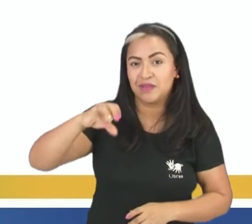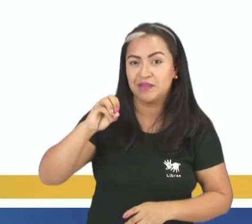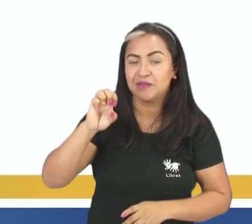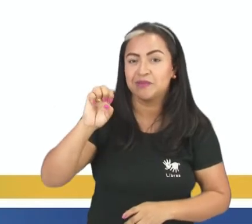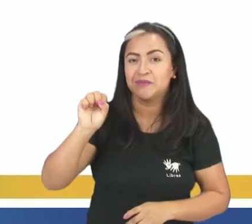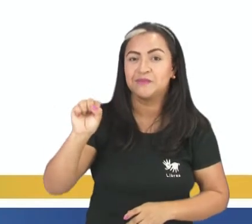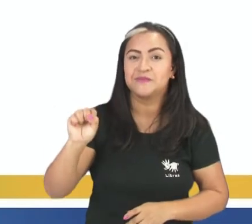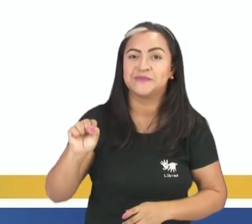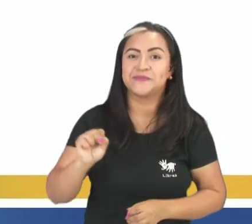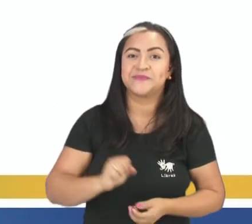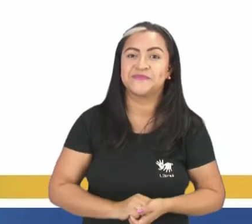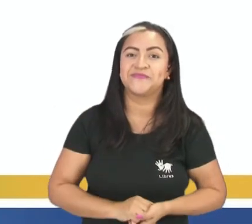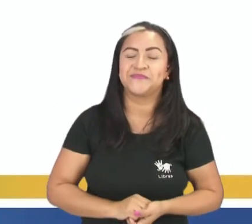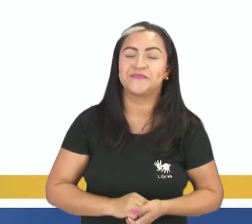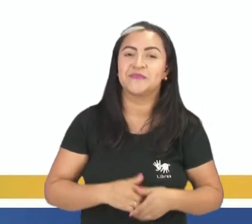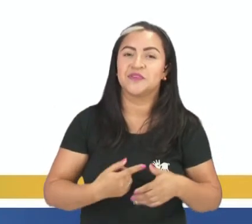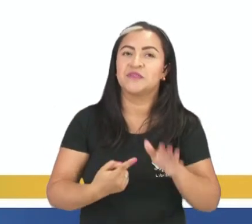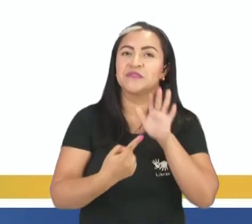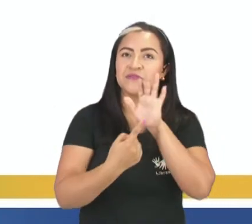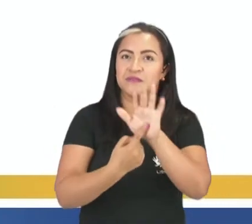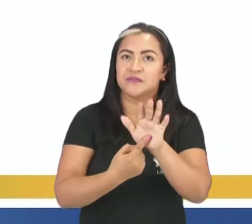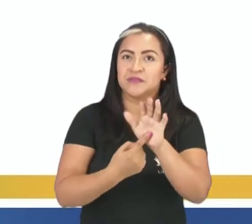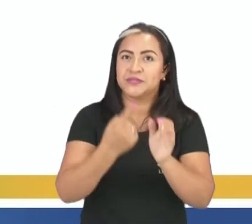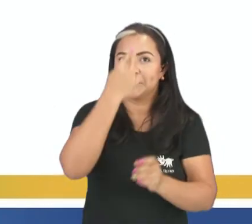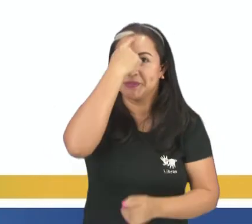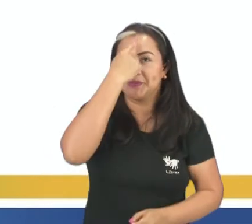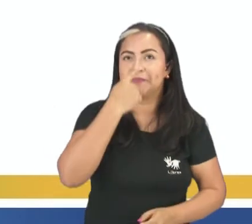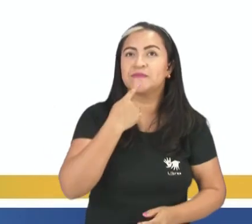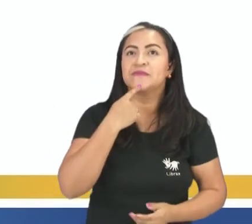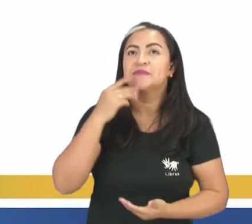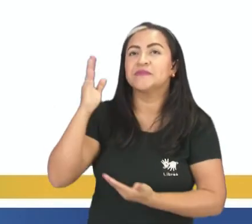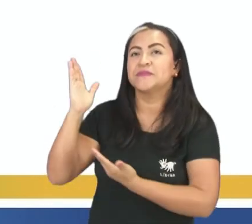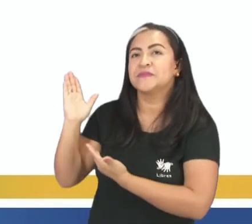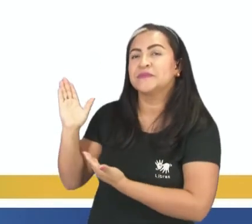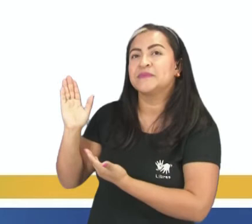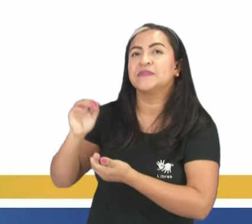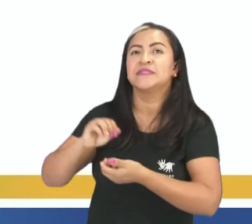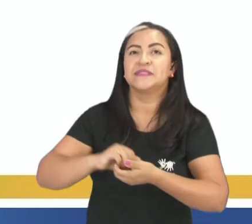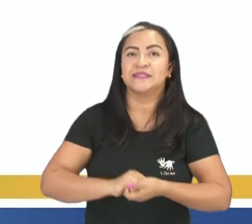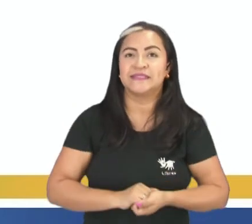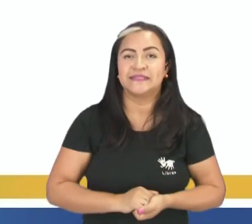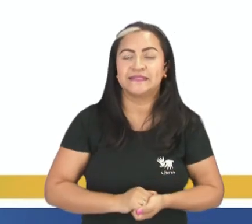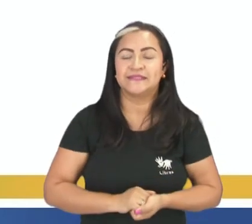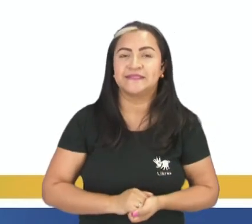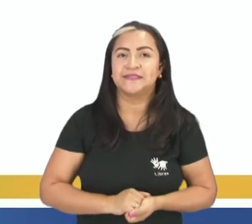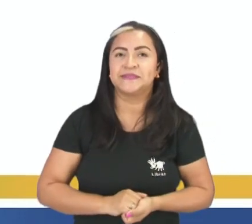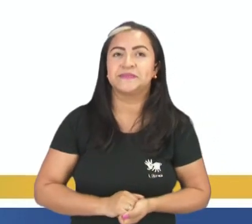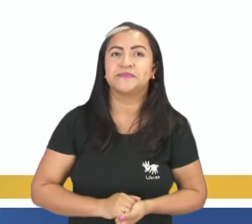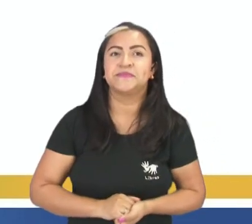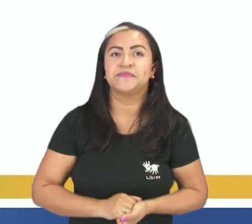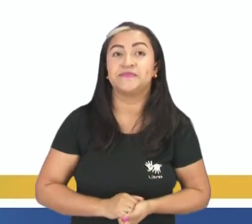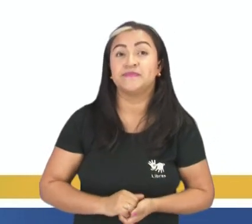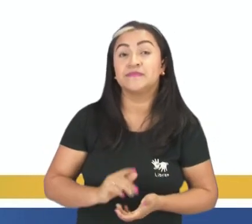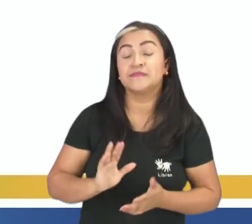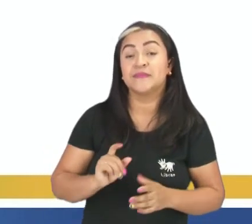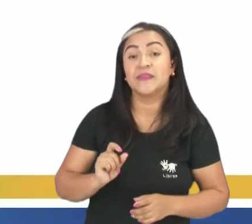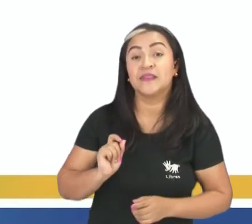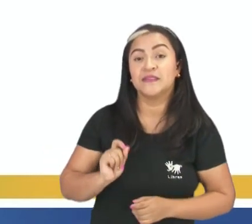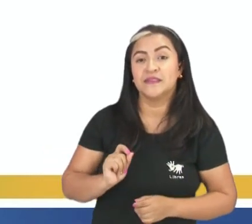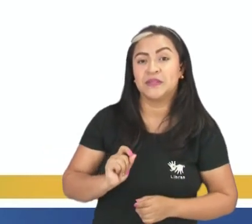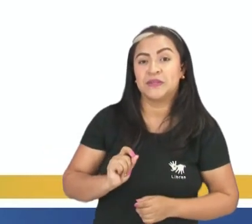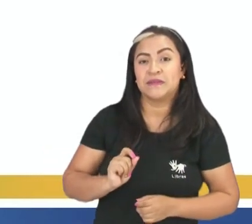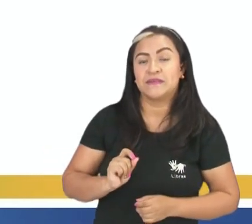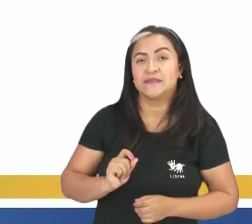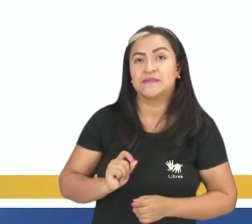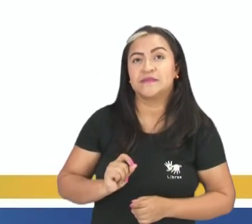Nós temos aqui também representado uma imagem, como vocês podem ver aí, né? Que